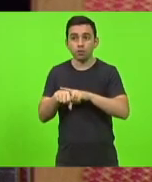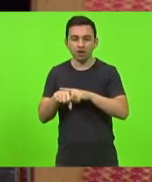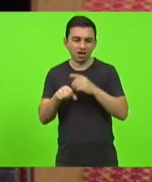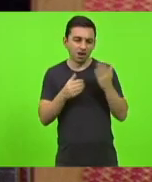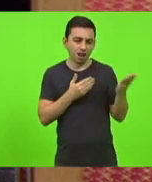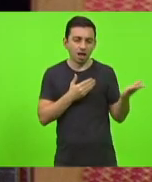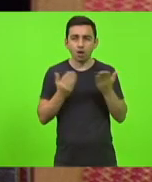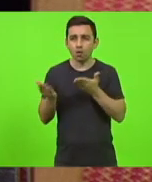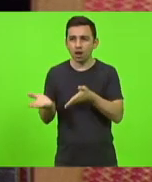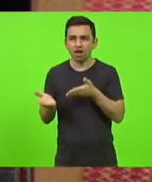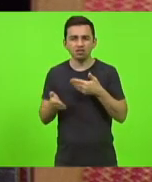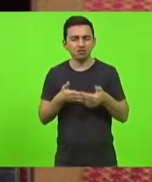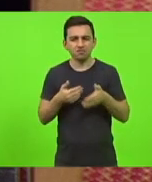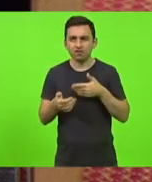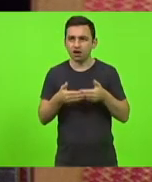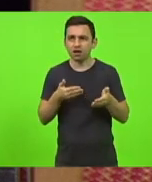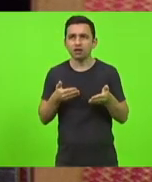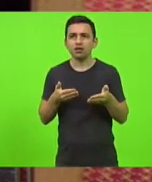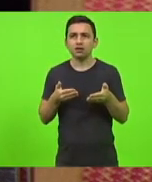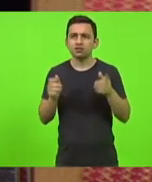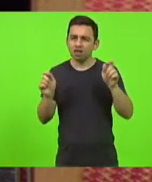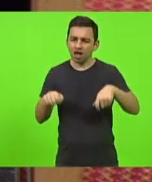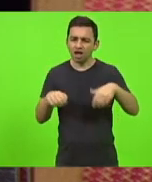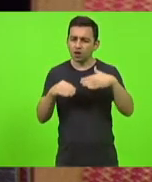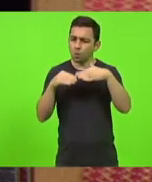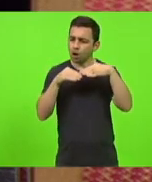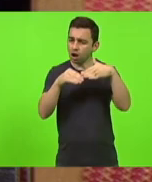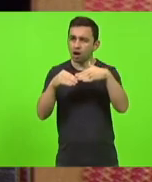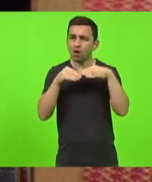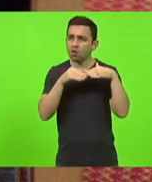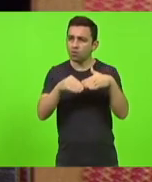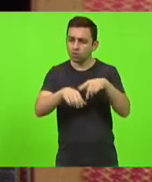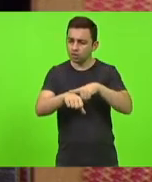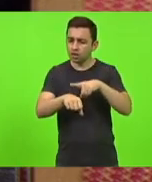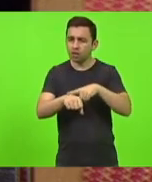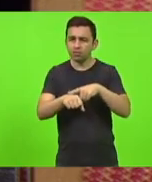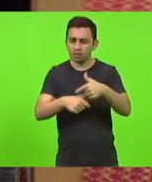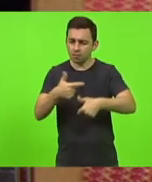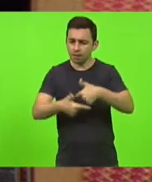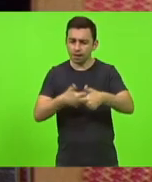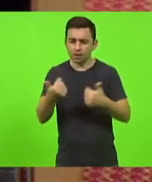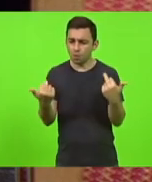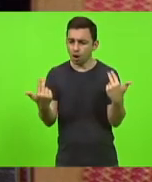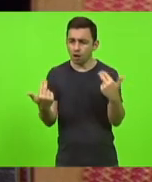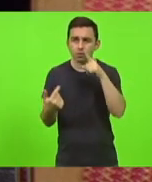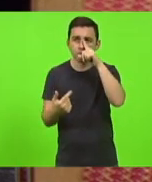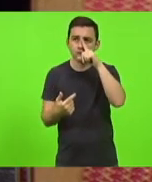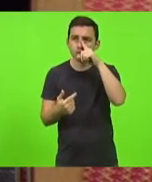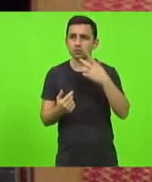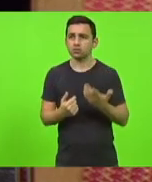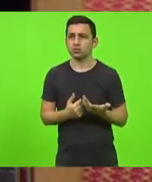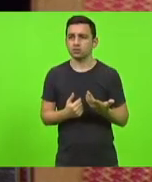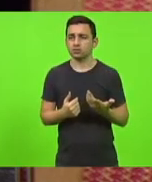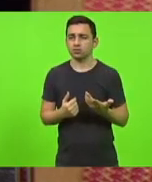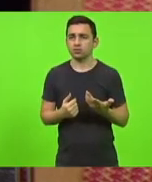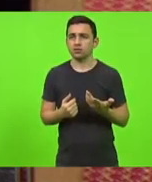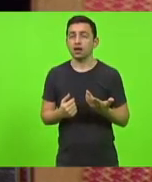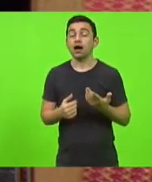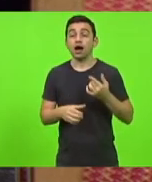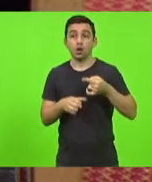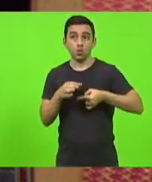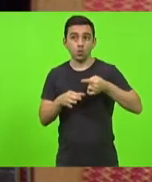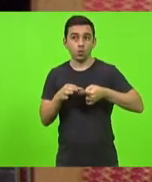noutra corporação seja ao mesmo tempo, a mesma atividade de risco. A comissão